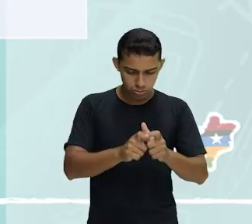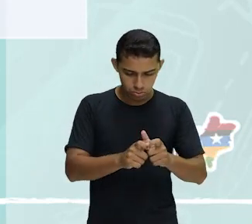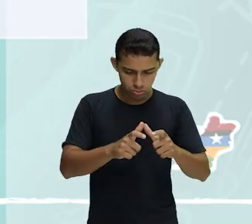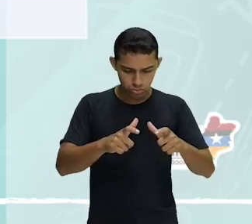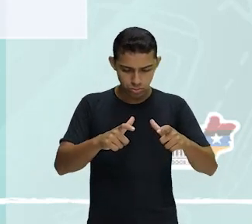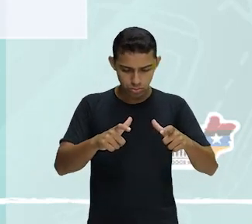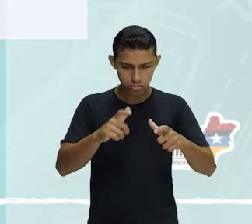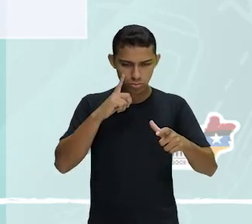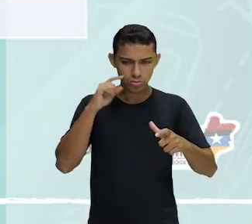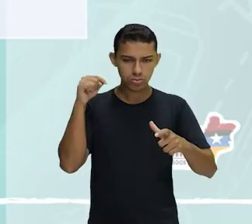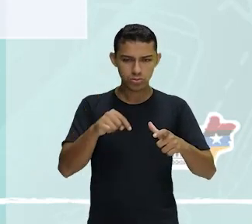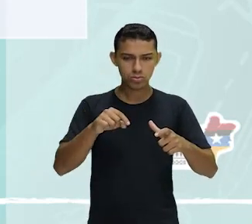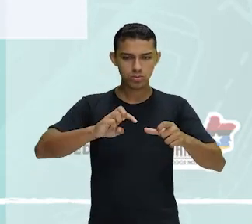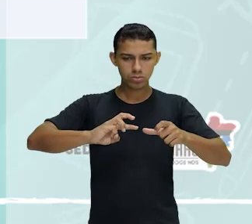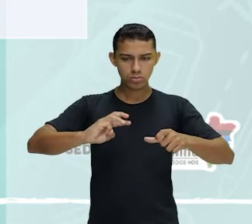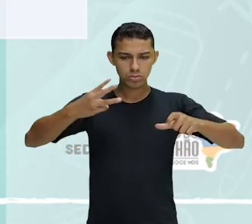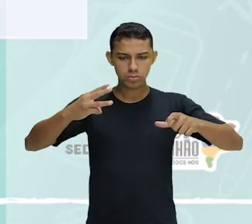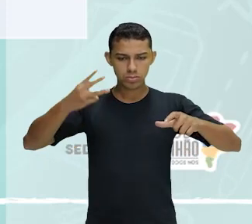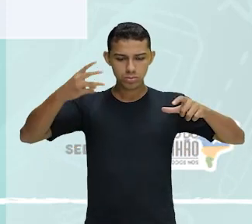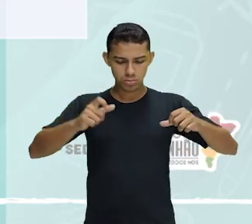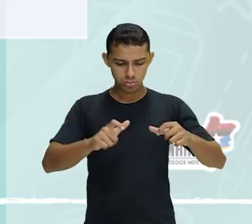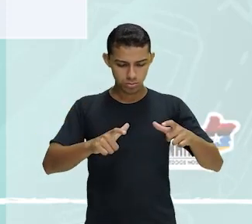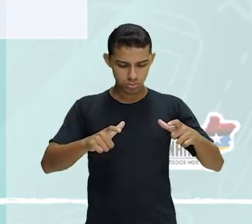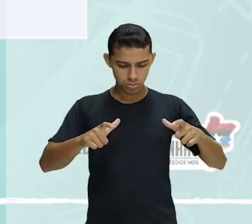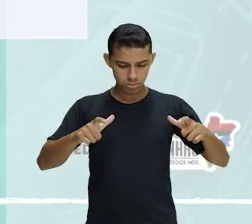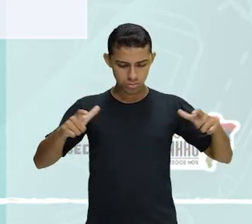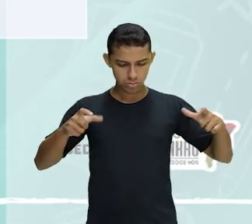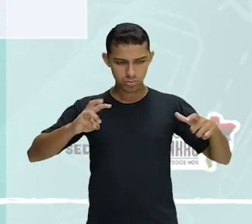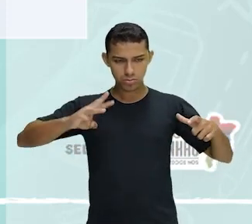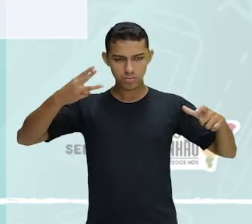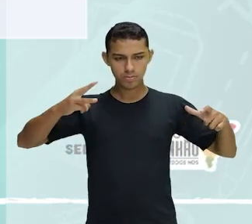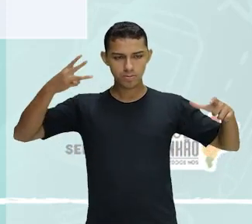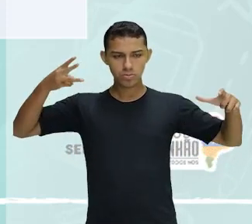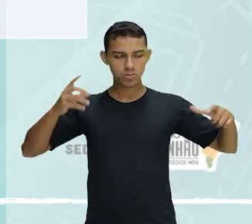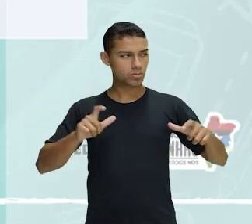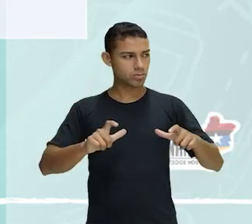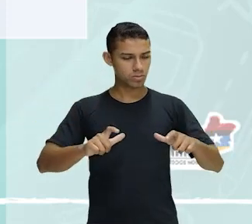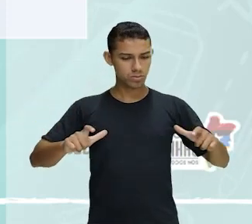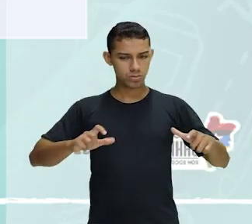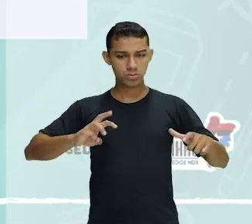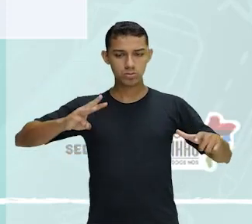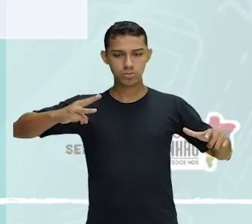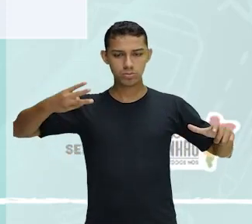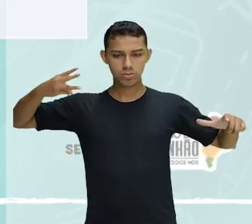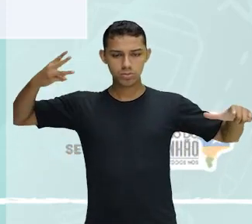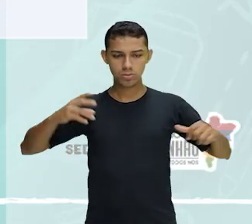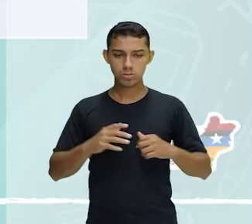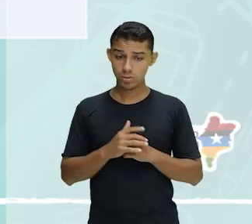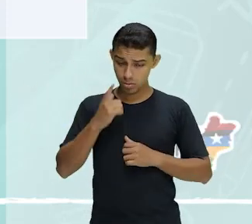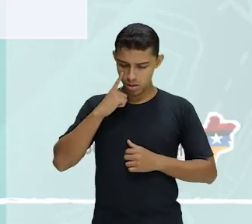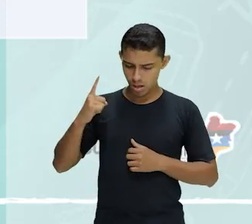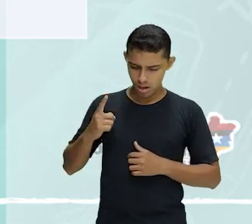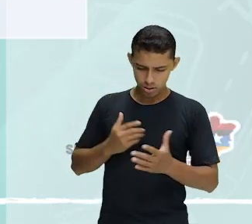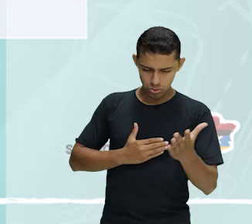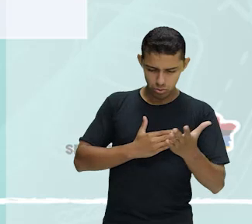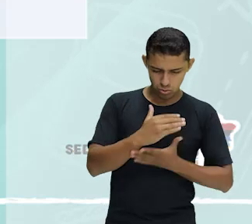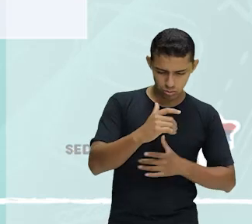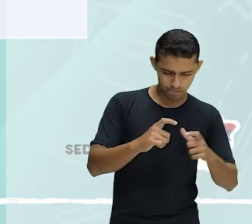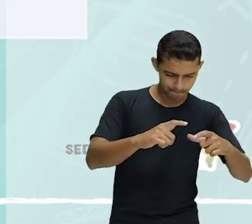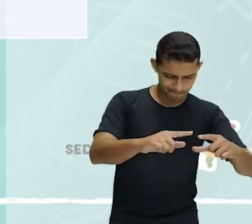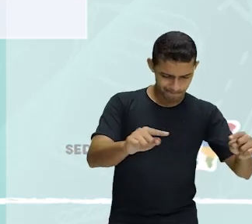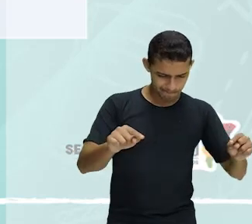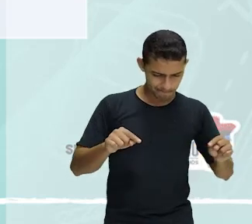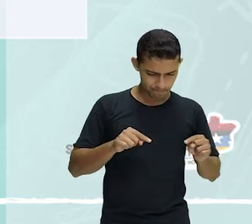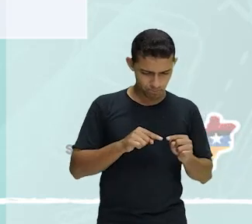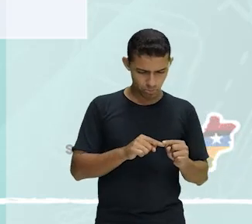folha da planta triplicava. Se no início das suas observações o biólogo mediu a folha e